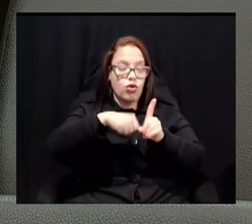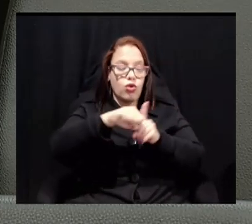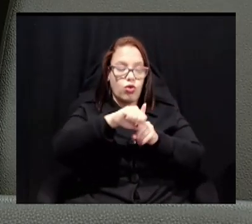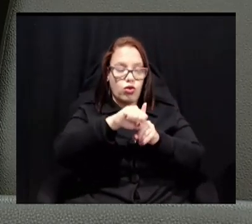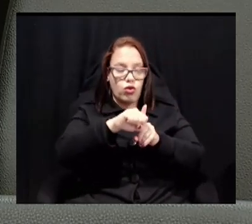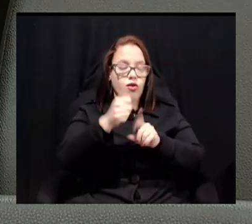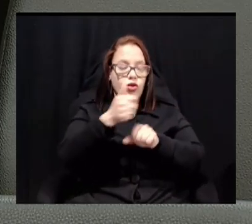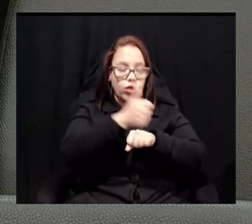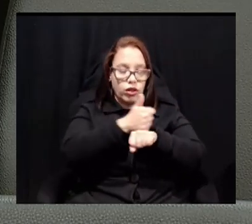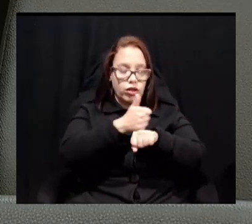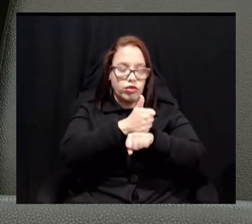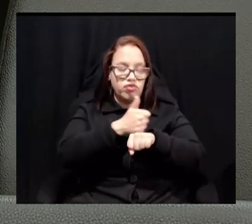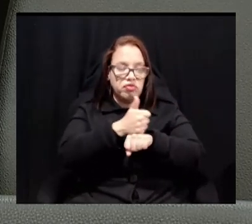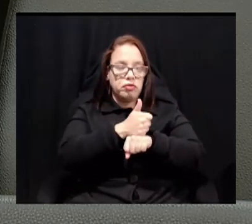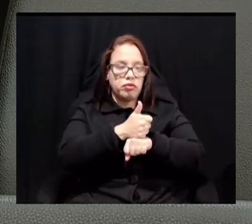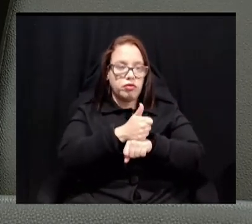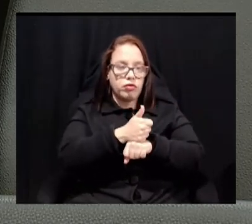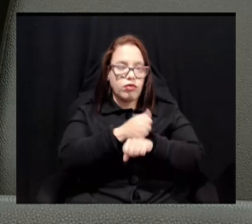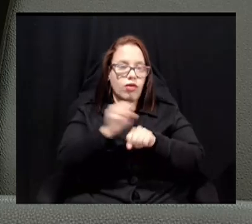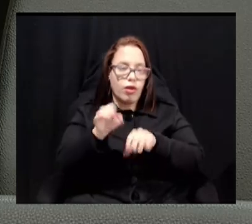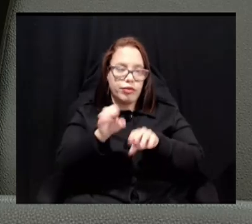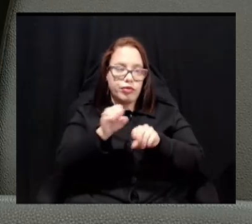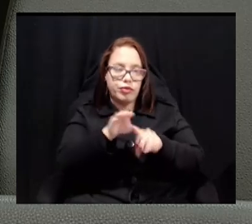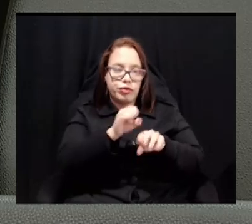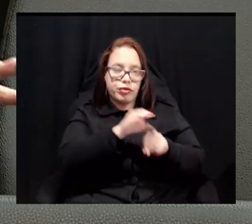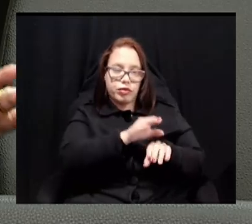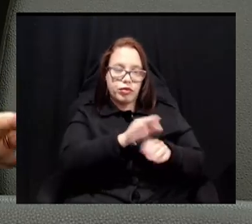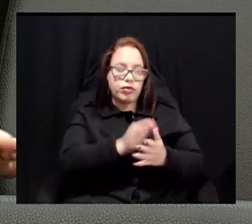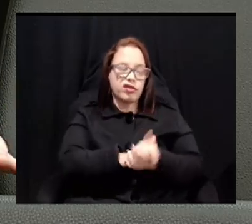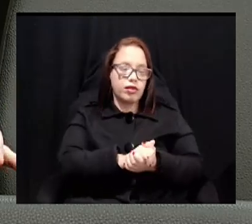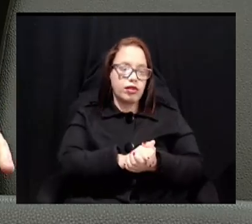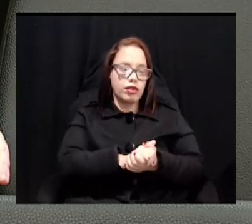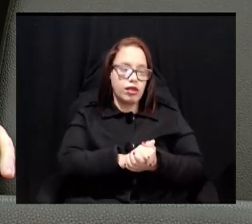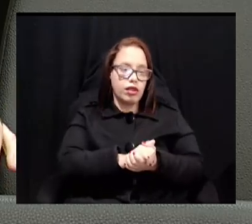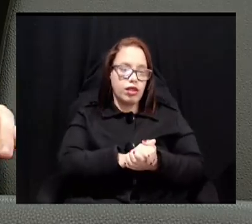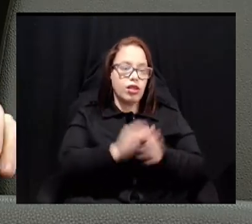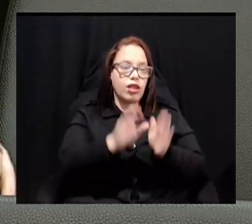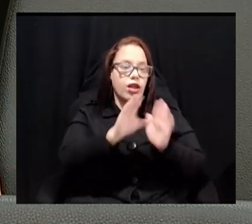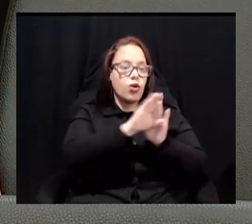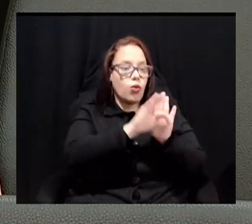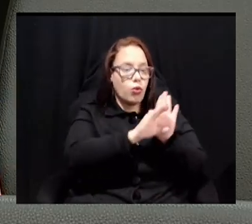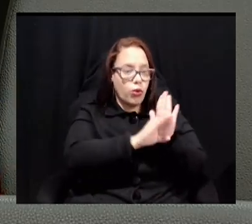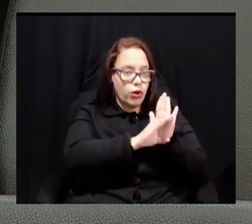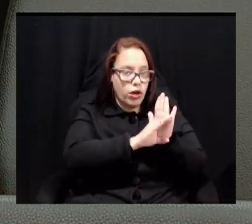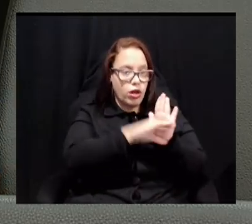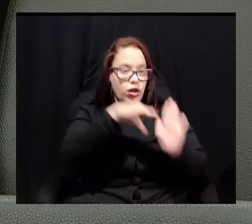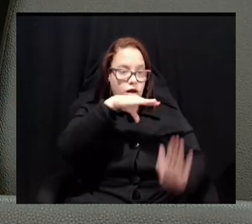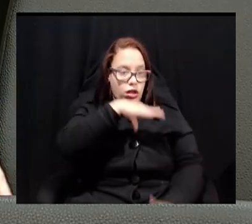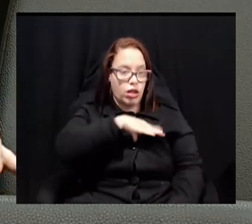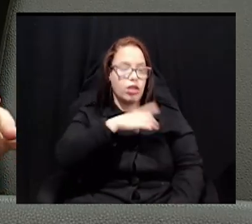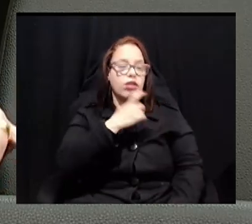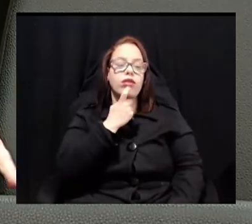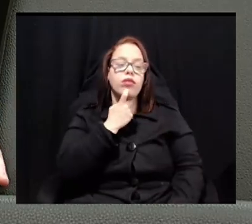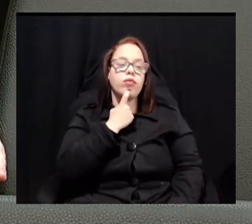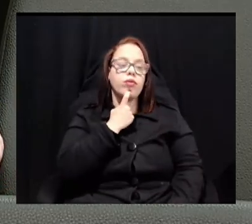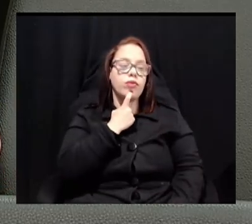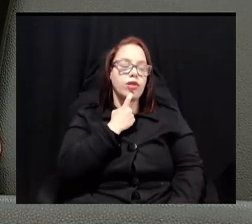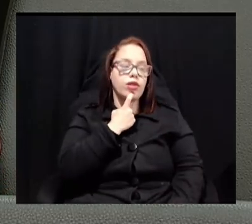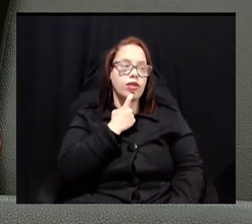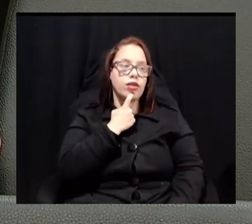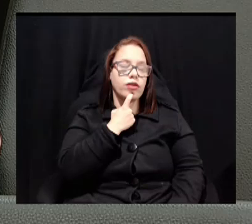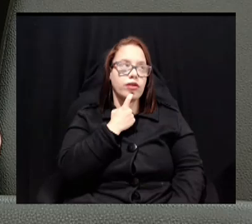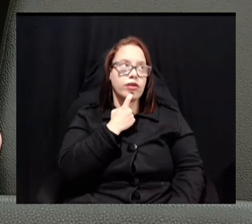da área da educação. Existe um programa na cidade de Campinas e ele é um programa